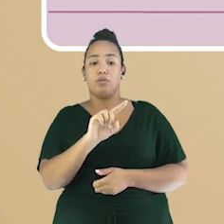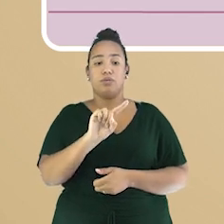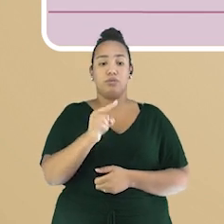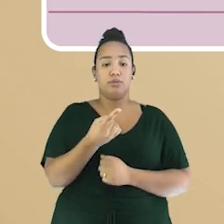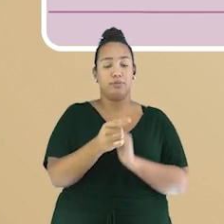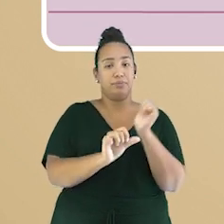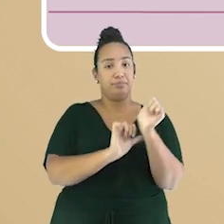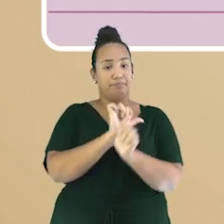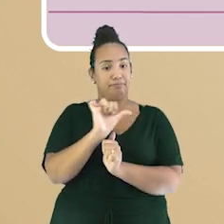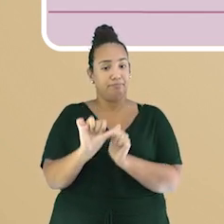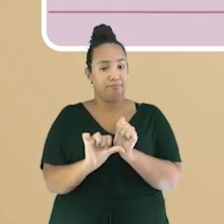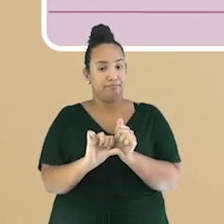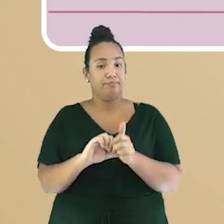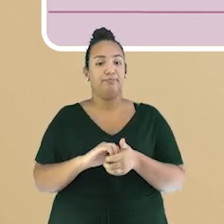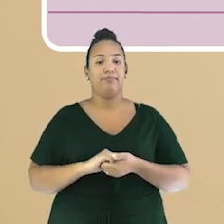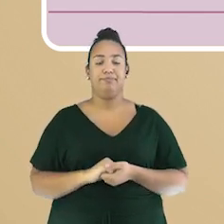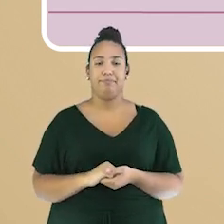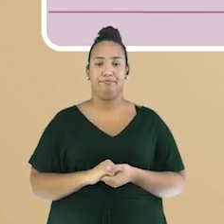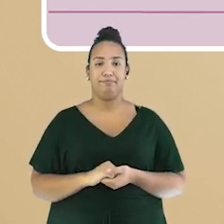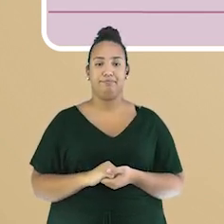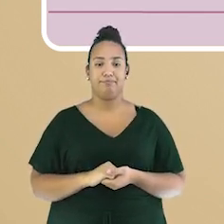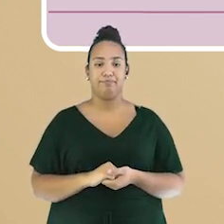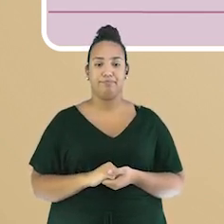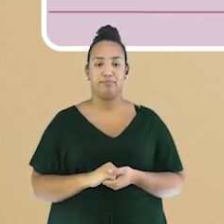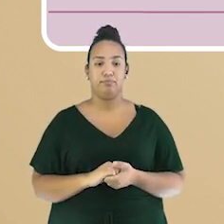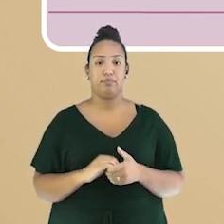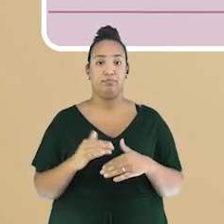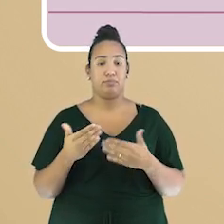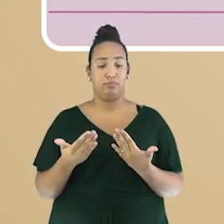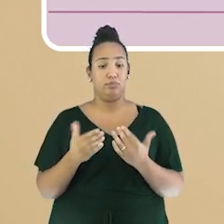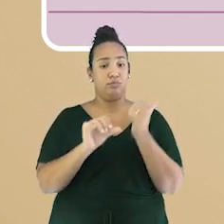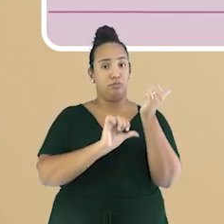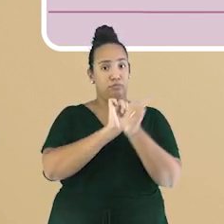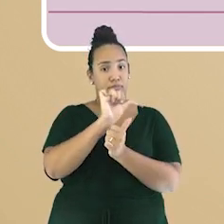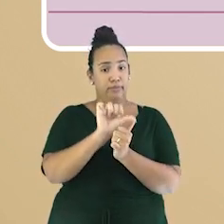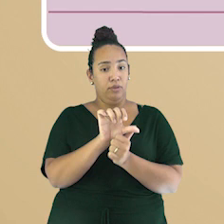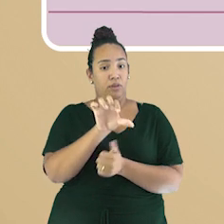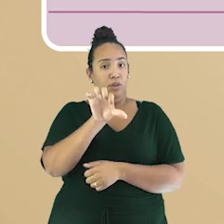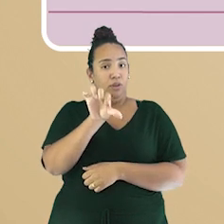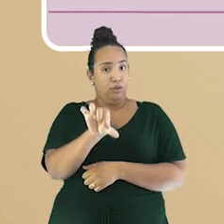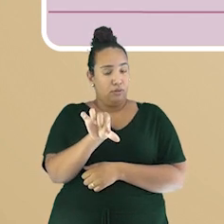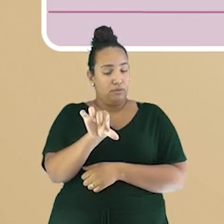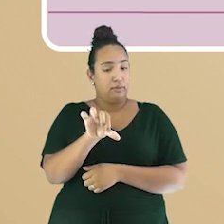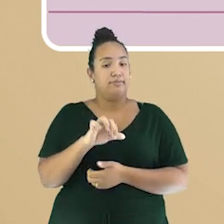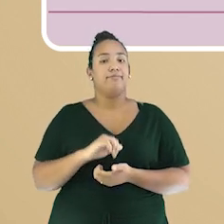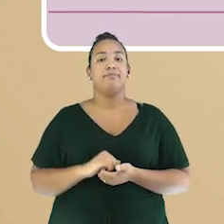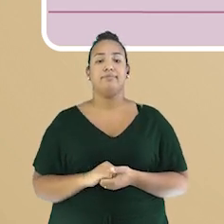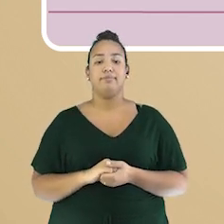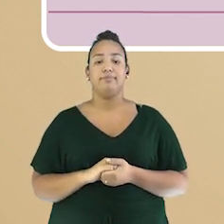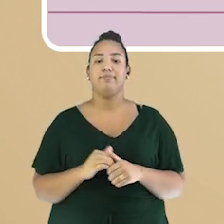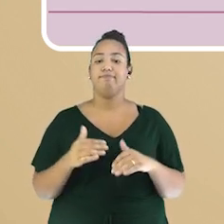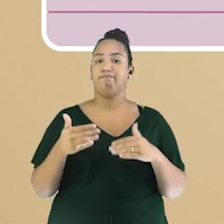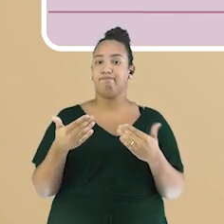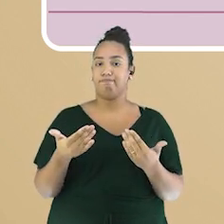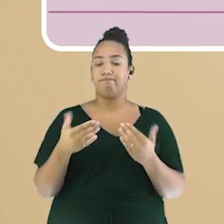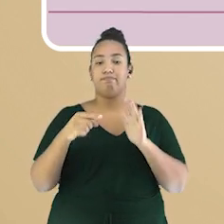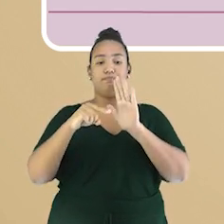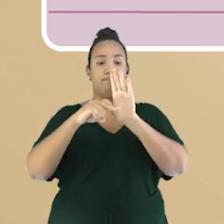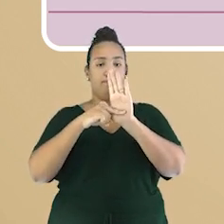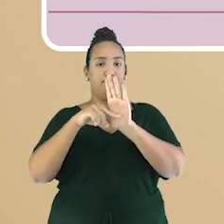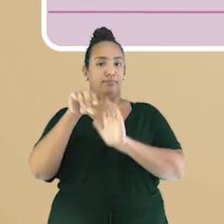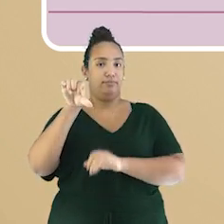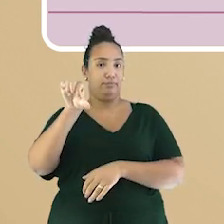deslocou. No caso, nós deslocamos 9 casas decimais. Logo, o expoente será